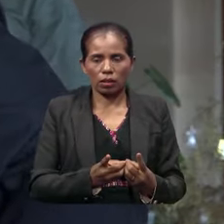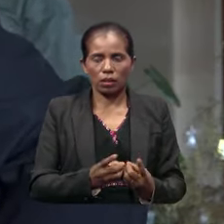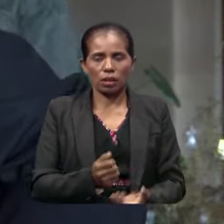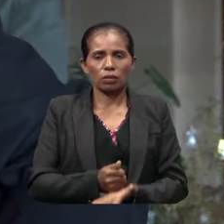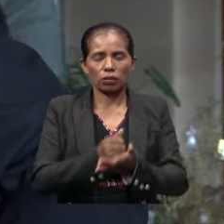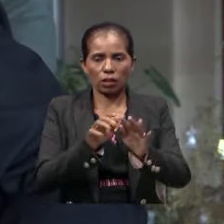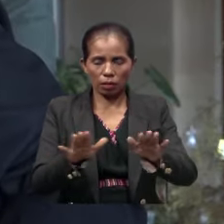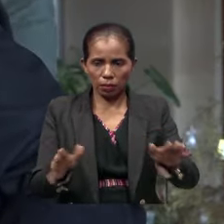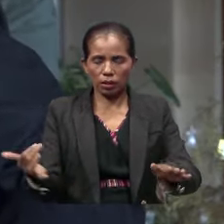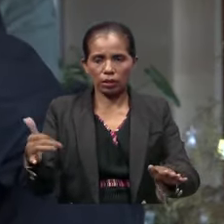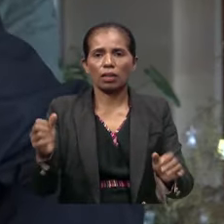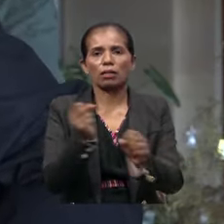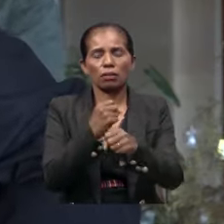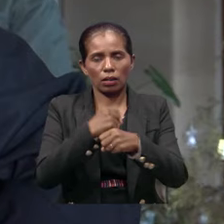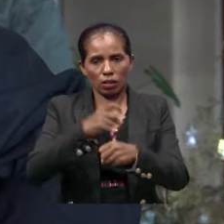Sirnebe Matene.